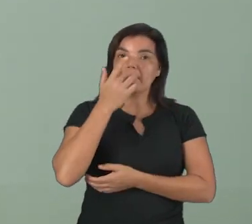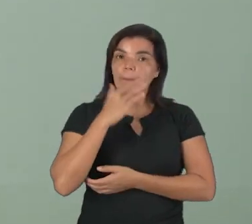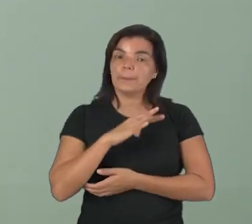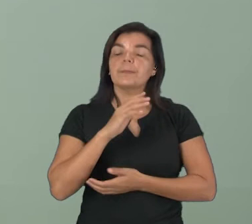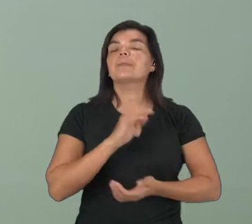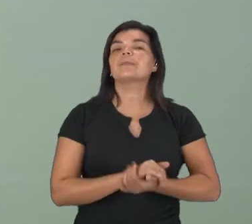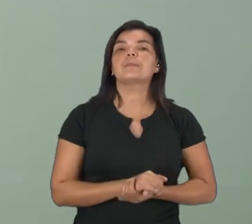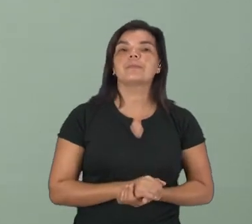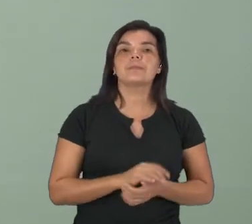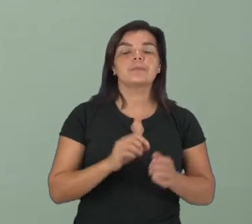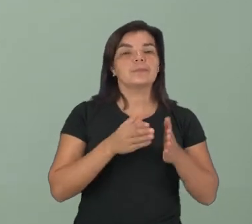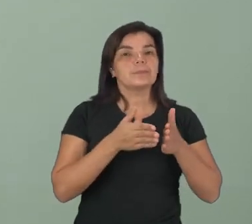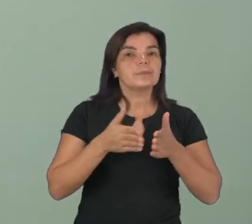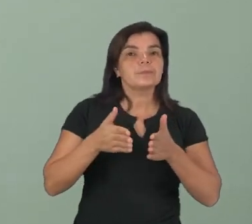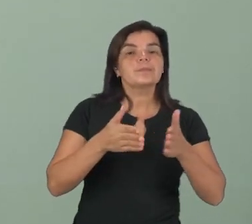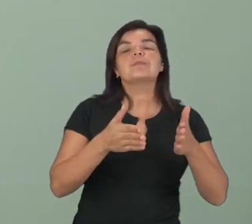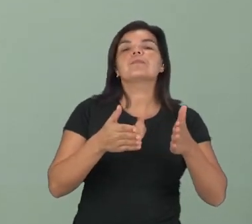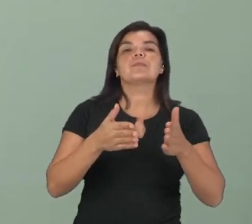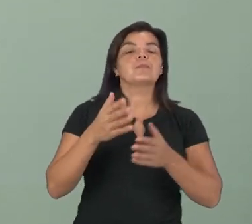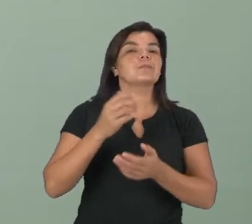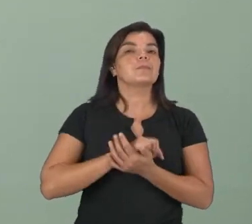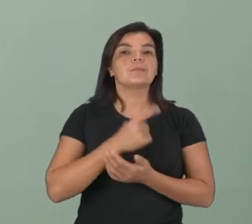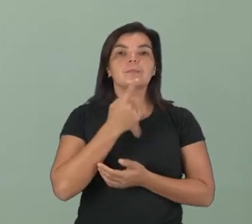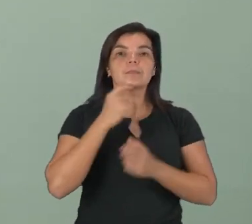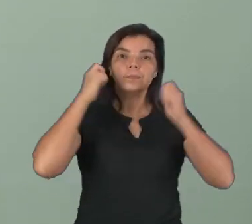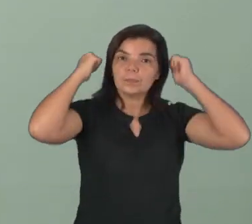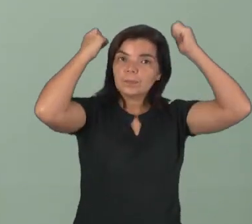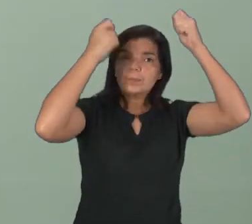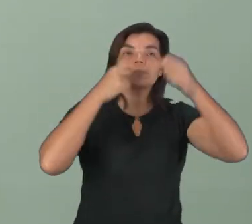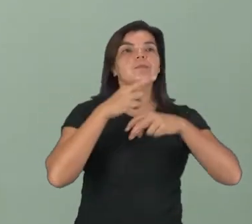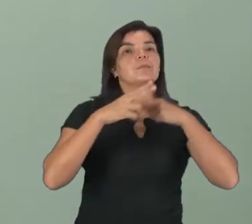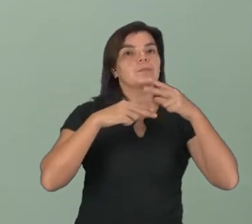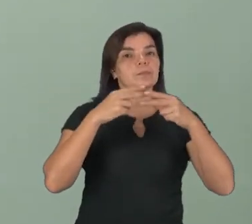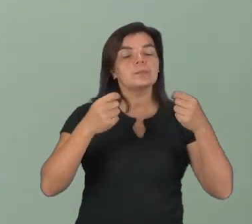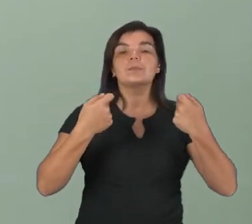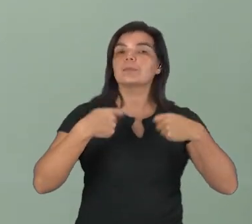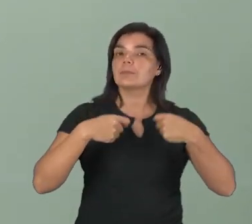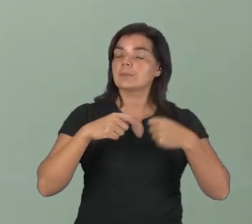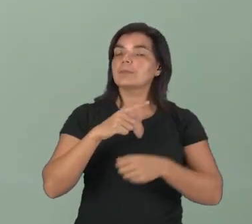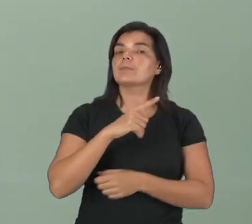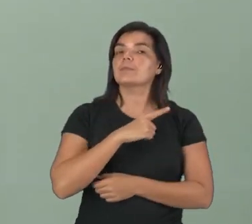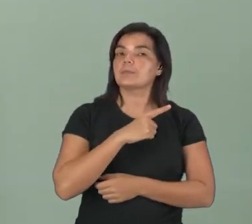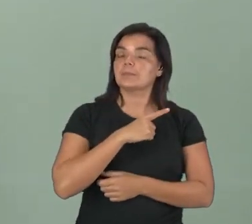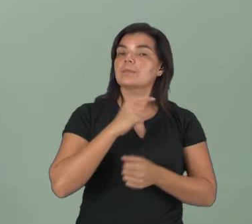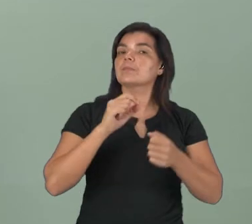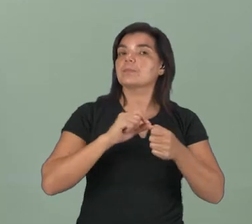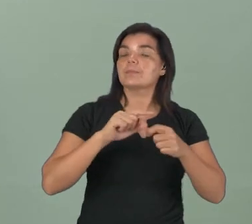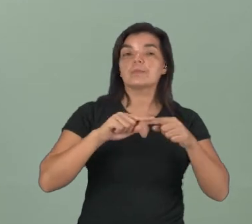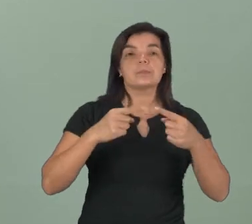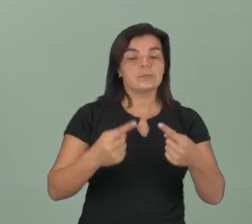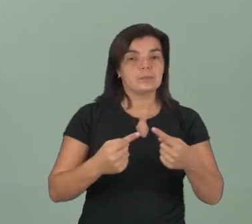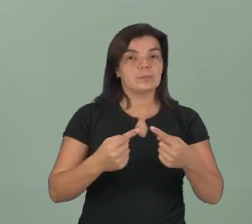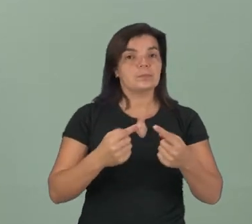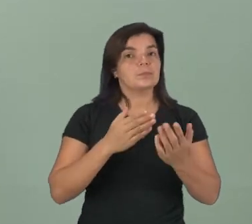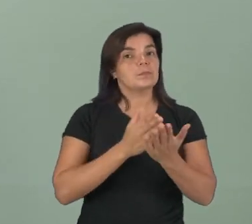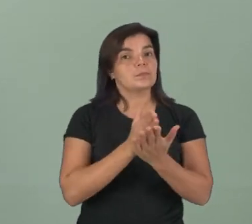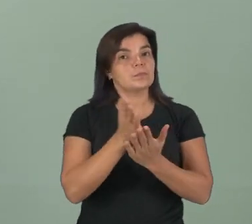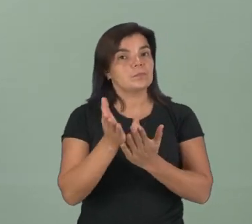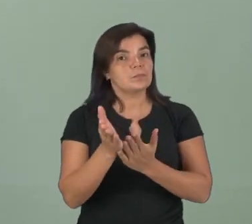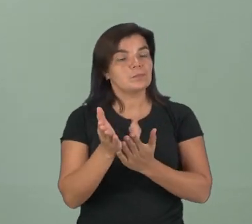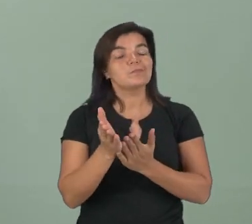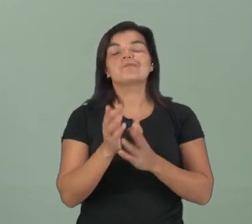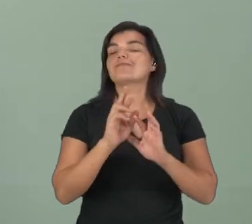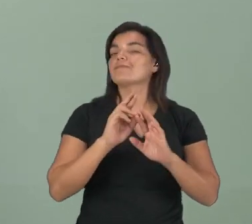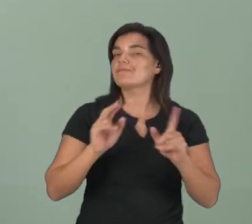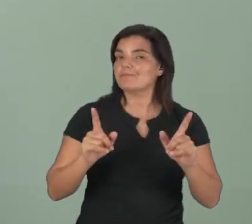que fizeram o percurso que a Chapeuzinho Vermelho deveria ter feito. Só que a Chapeuzinho Vermelho fez este